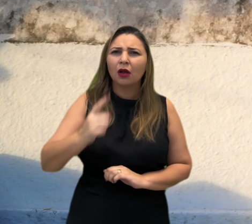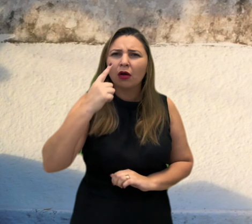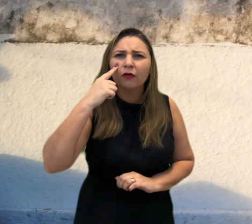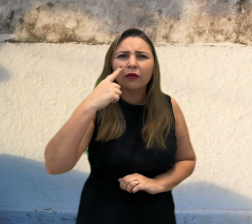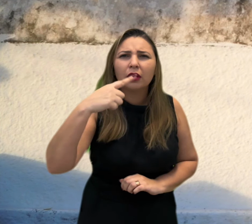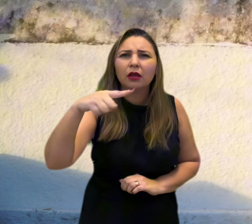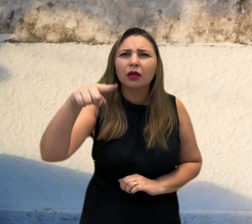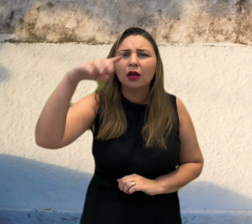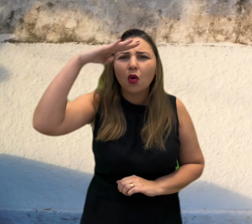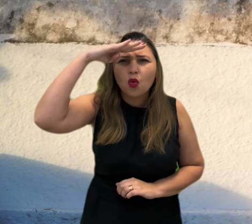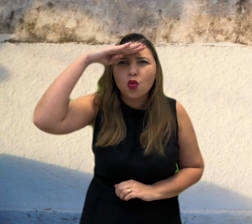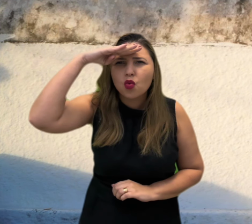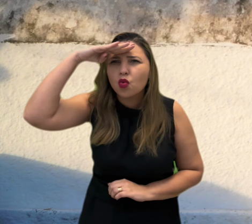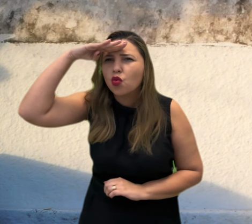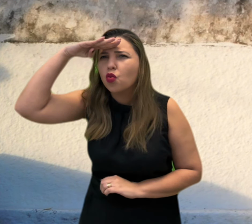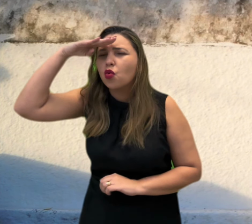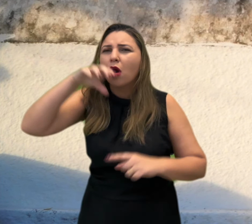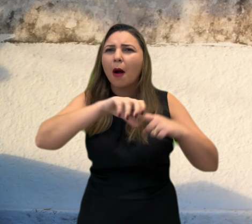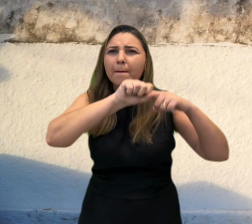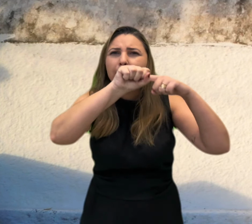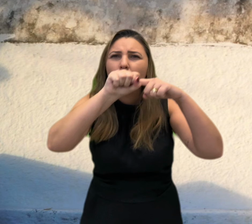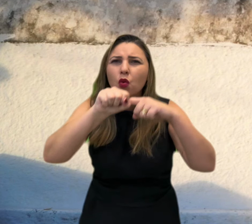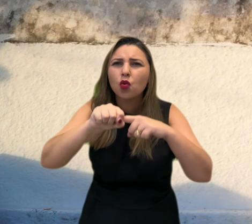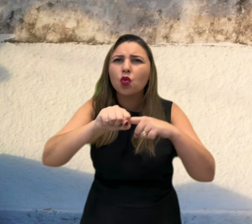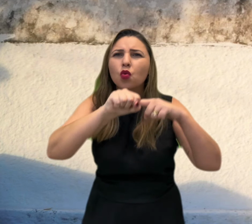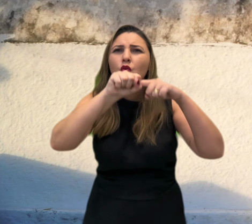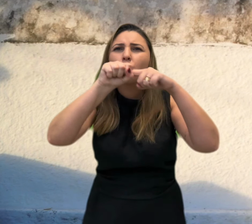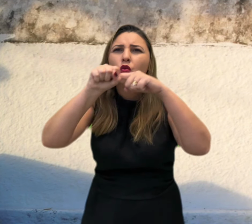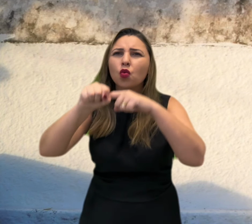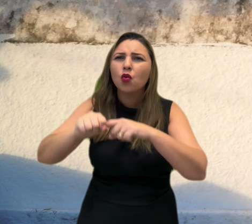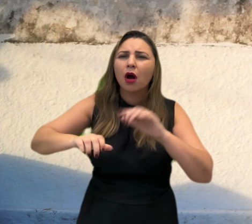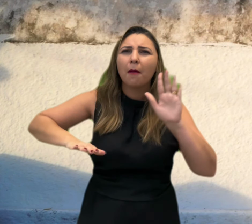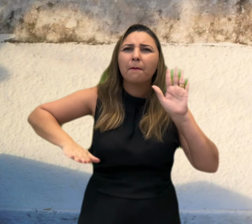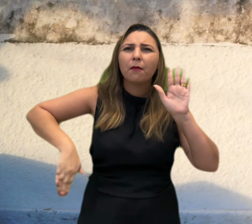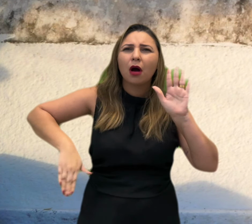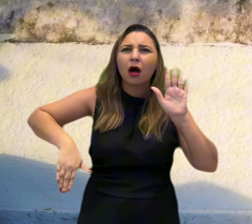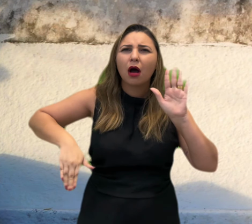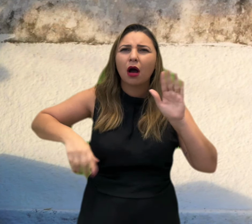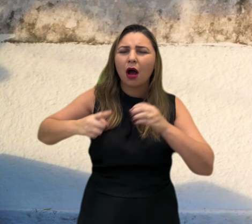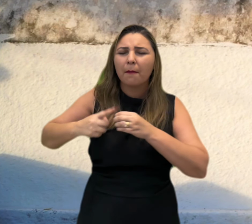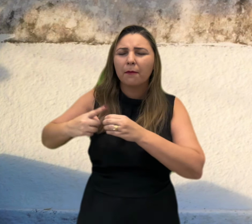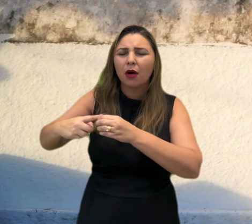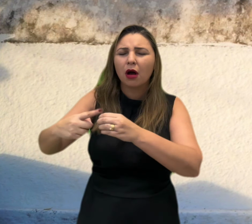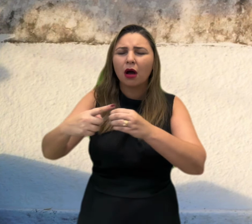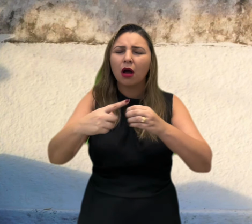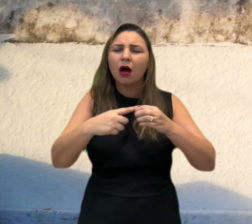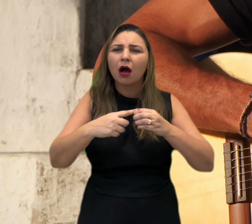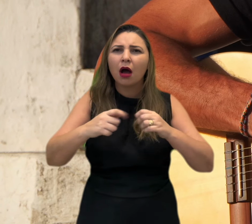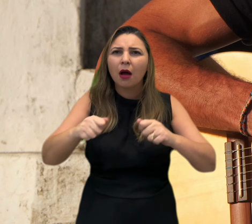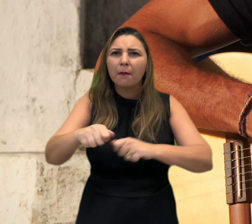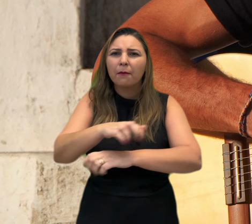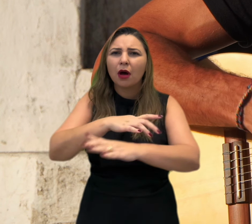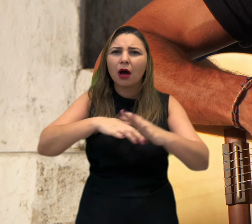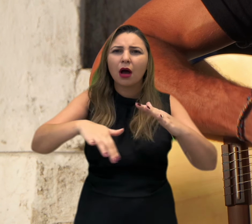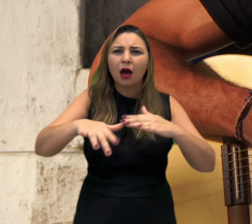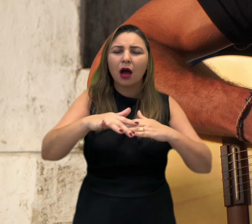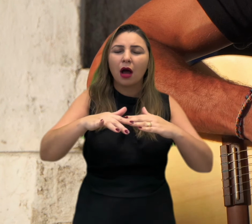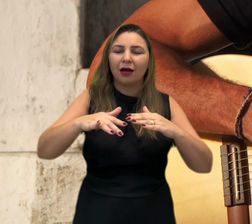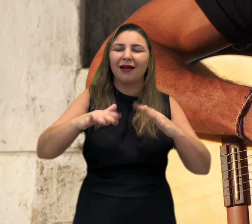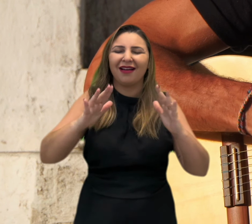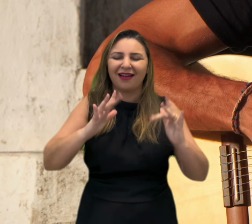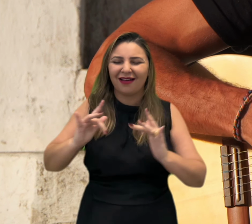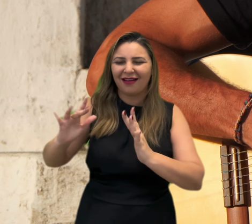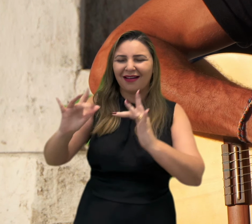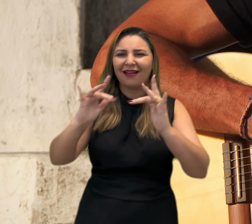Do além eu vi o Bu, na Vila do Mar vou